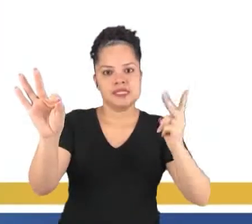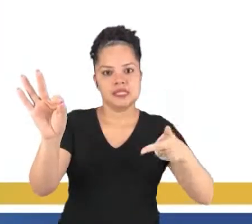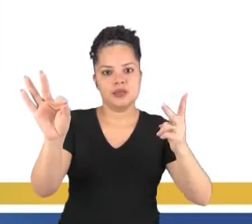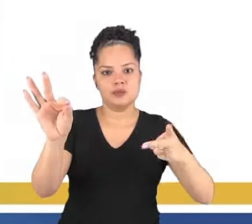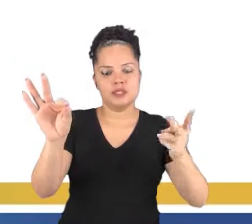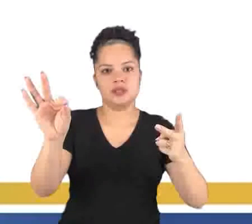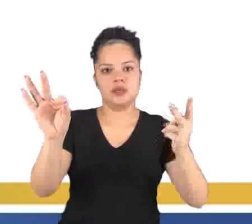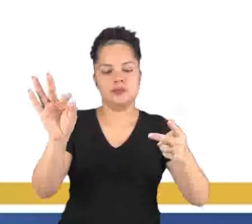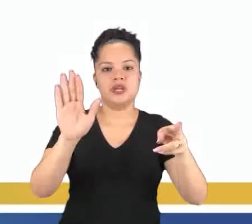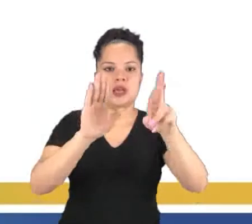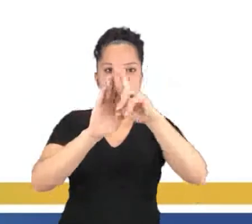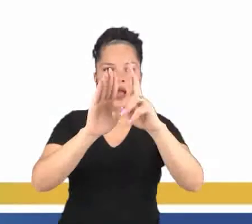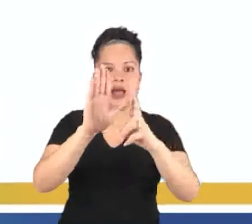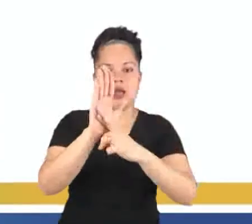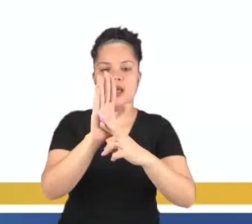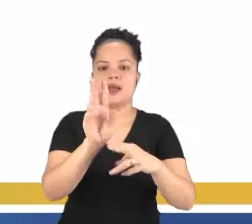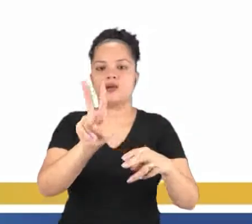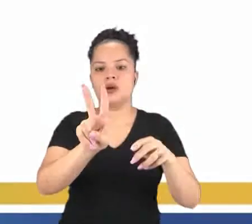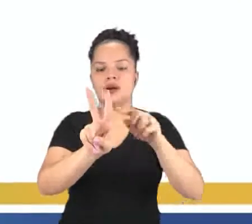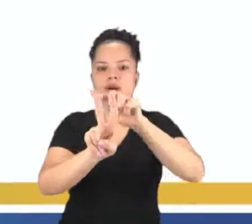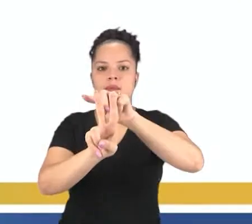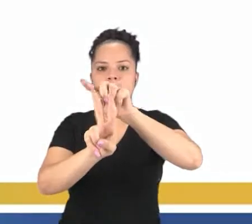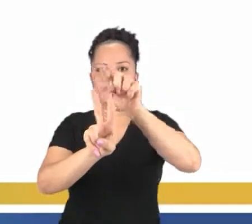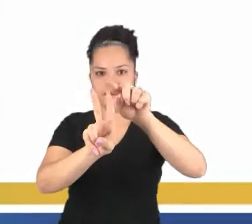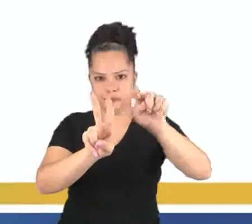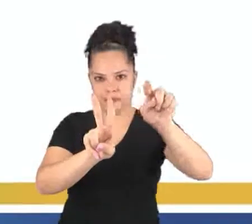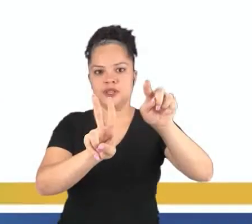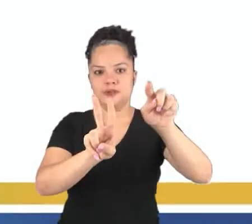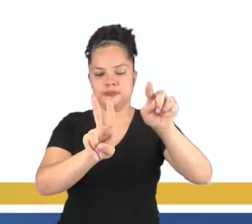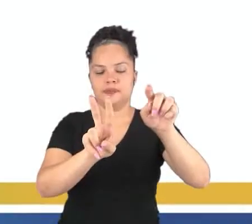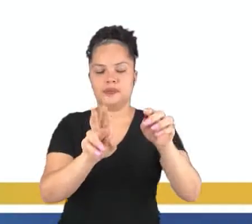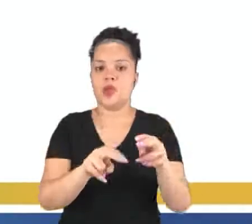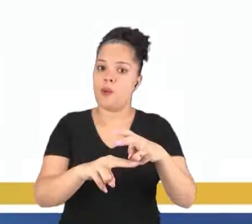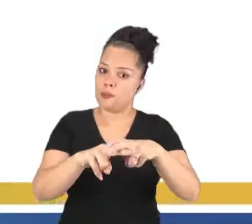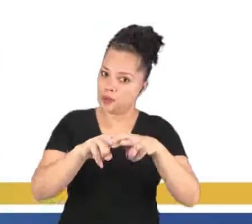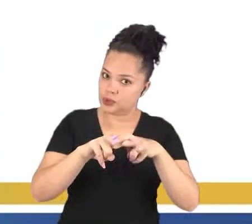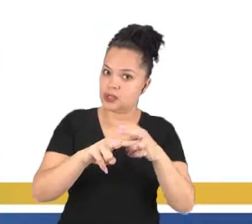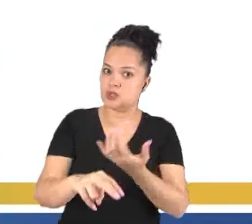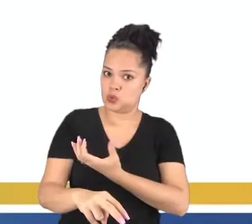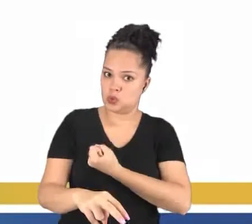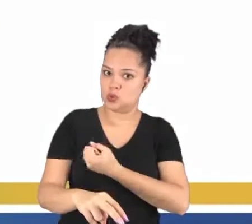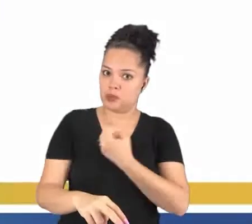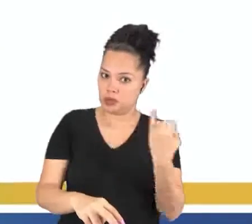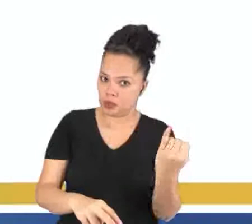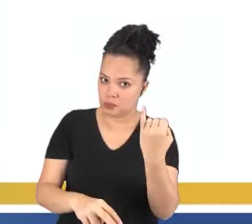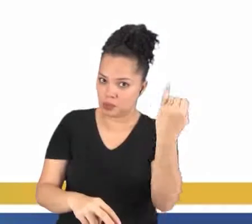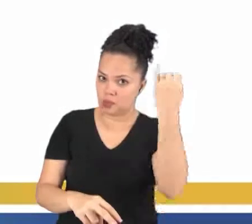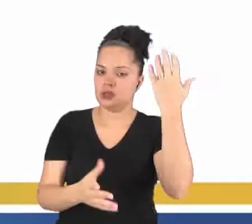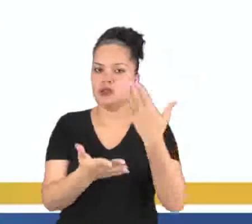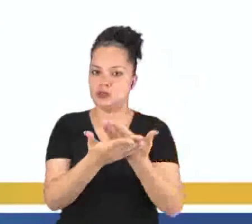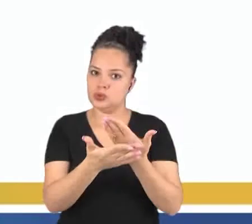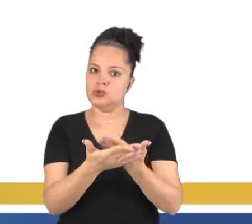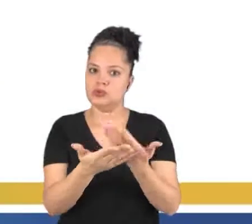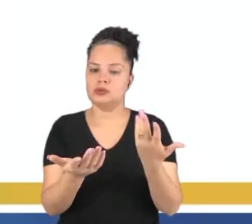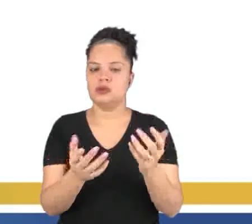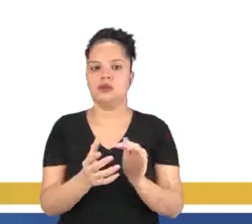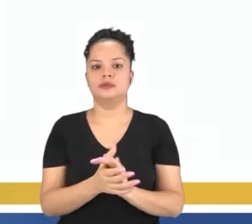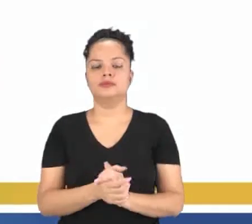Não importa o tamanho que seja dessa circunferência, tá bom, gente? Por isso que o número π ele é tão importante e tão estudado.